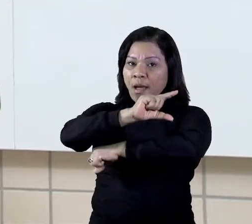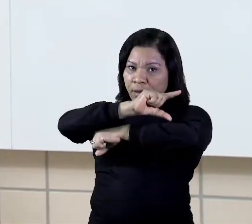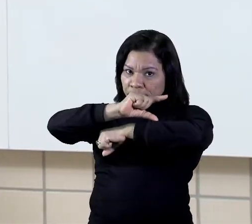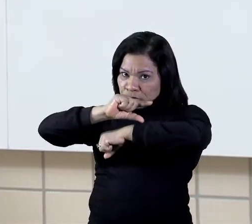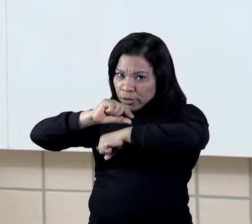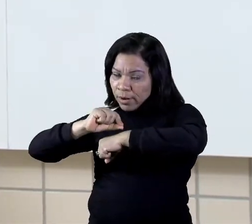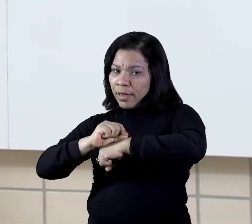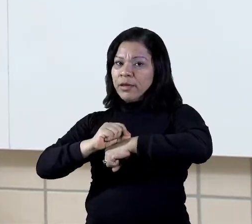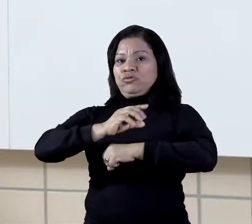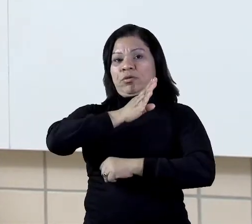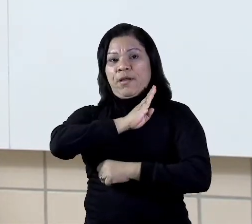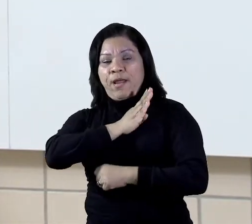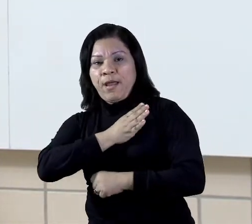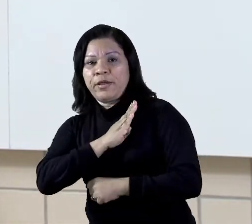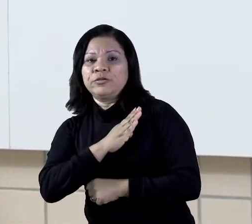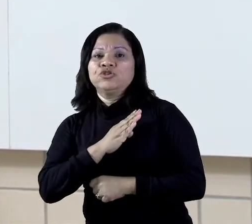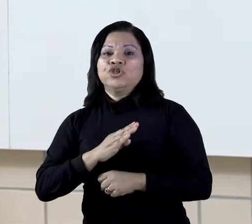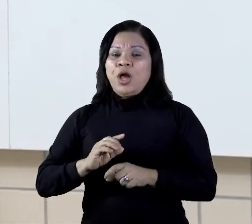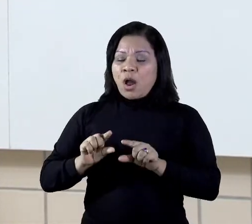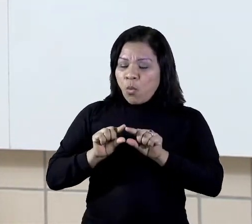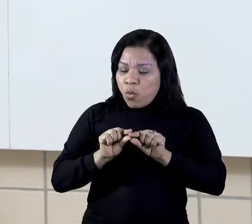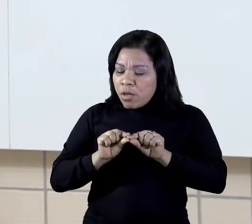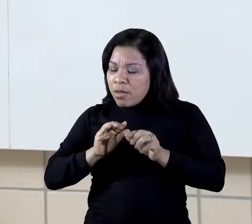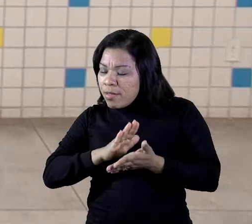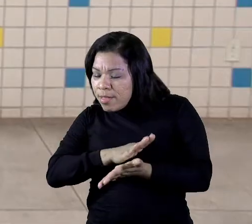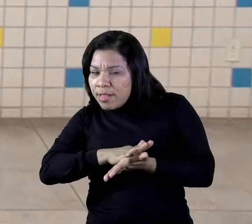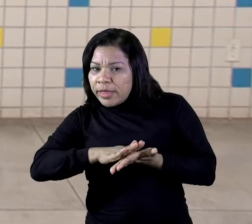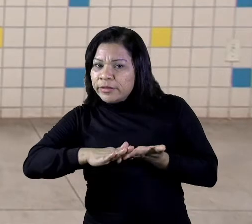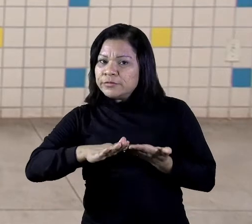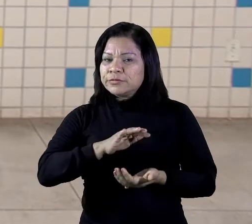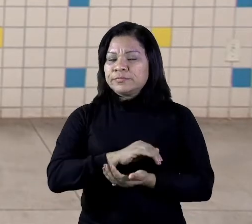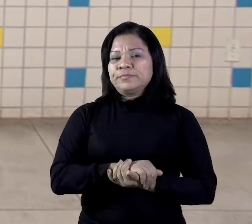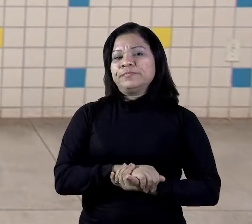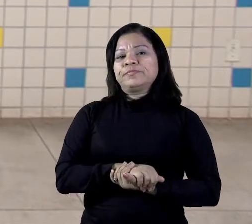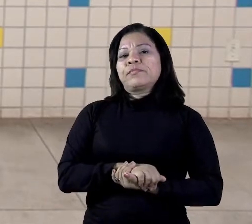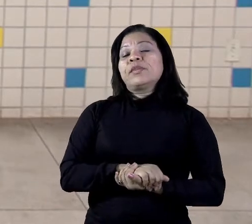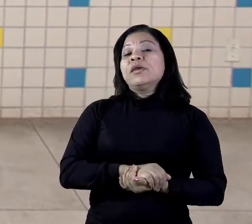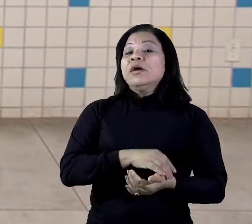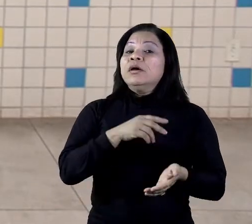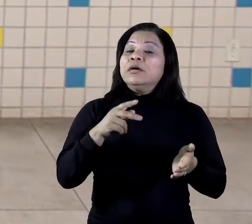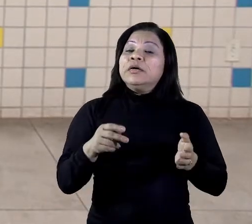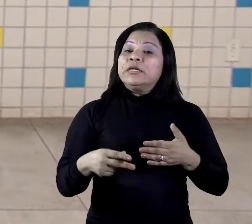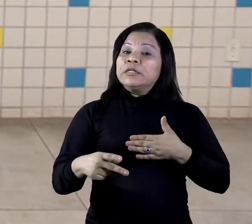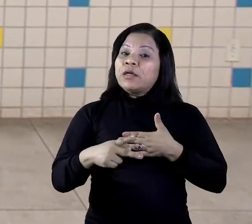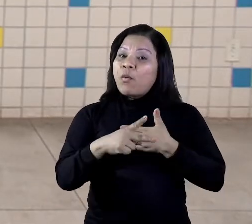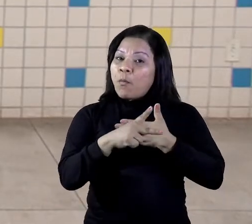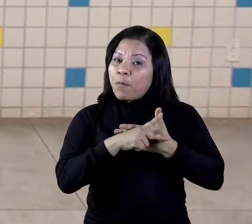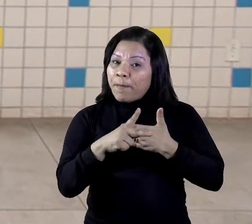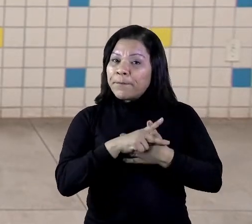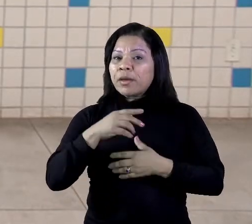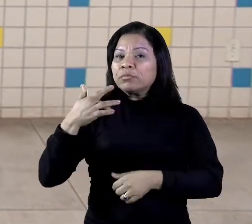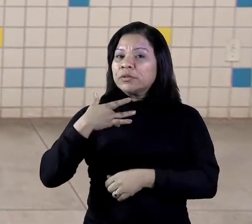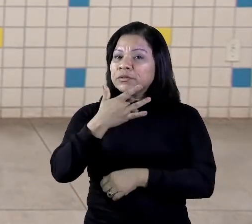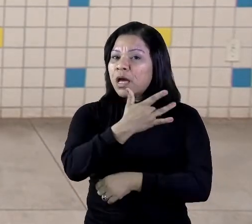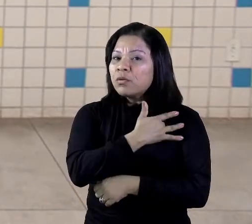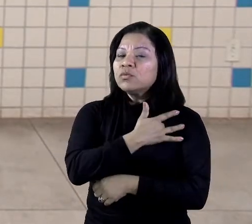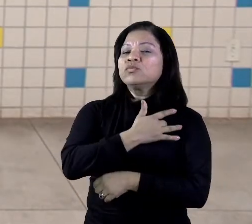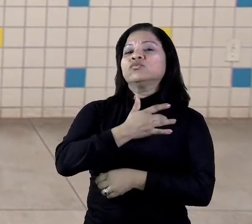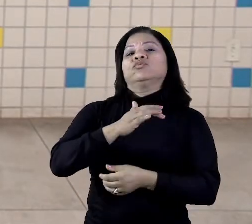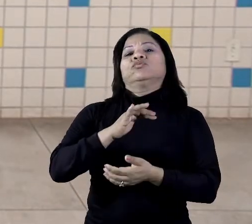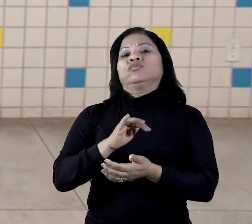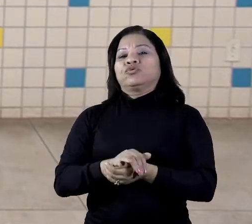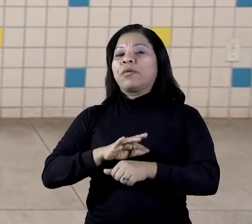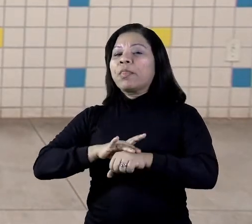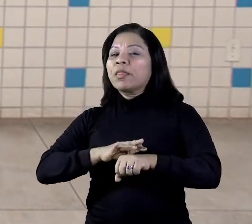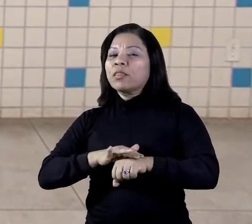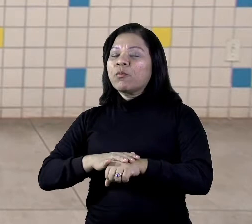Tá? E o papel na saúde e na doença dessa musculatura. Quais as doenças vai